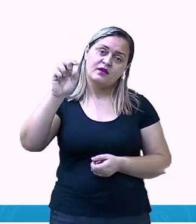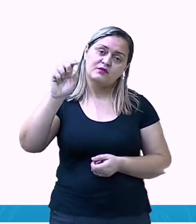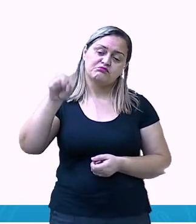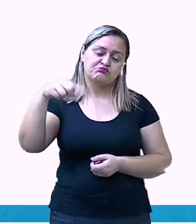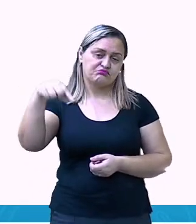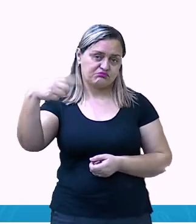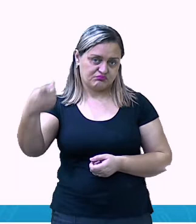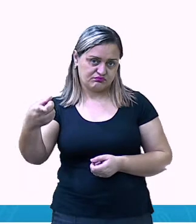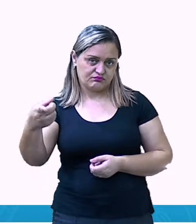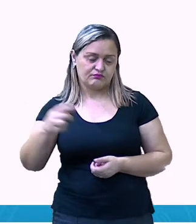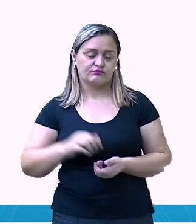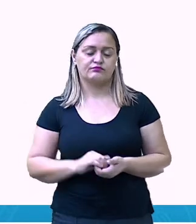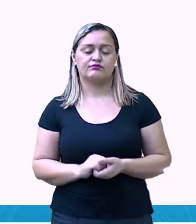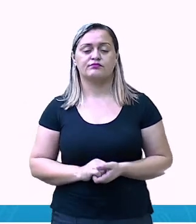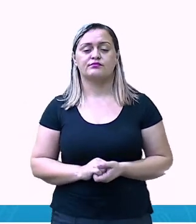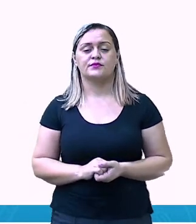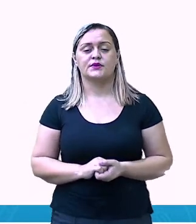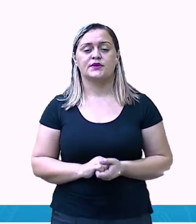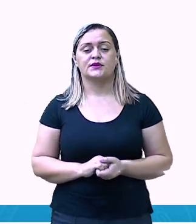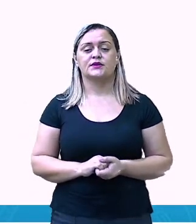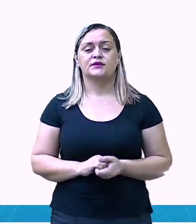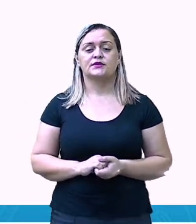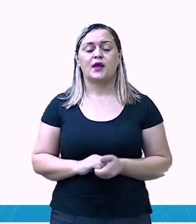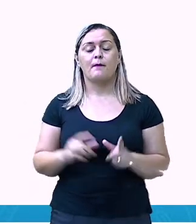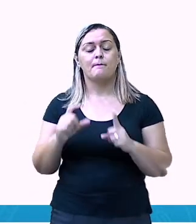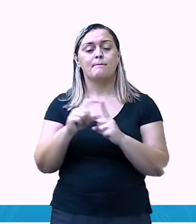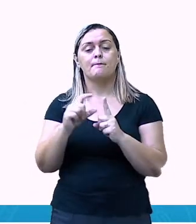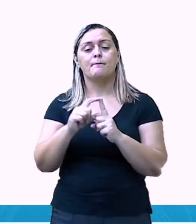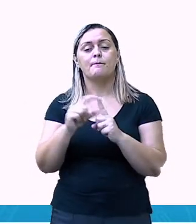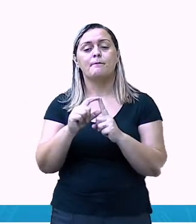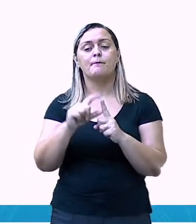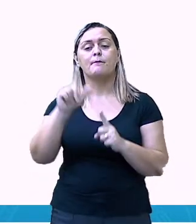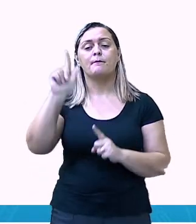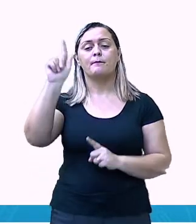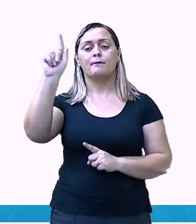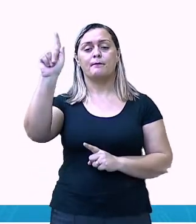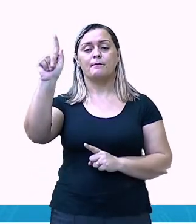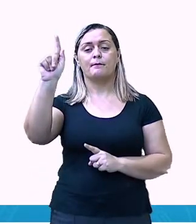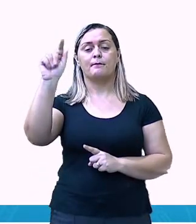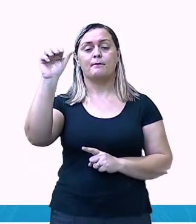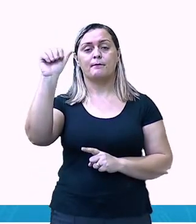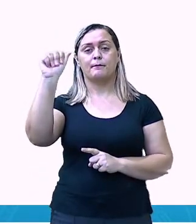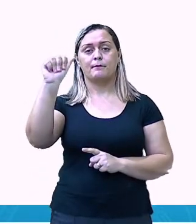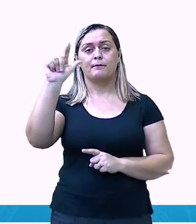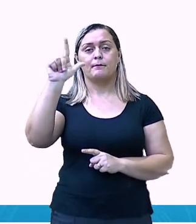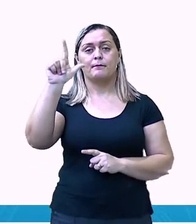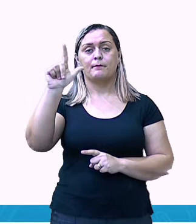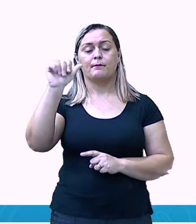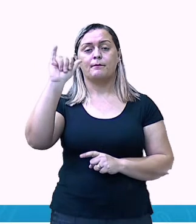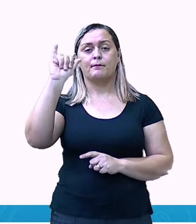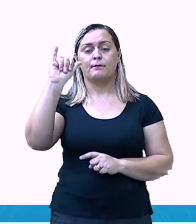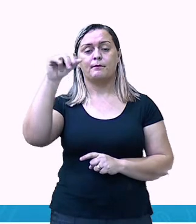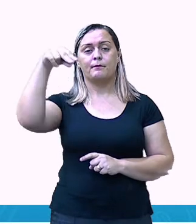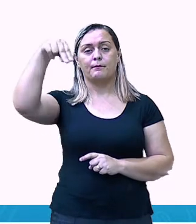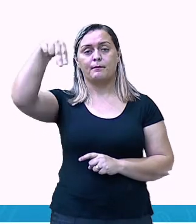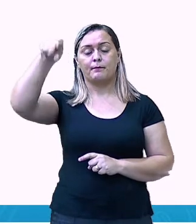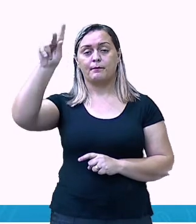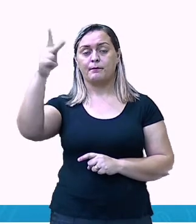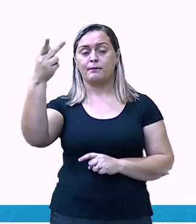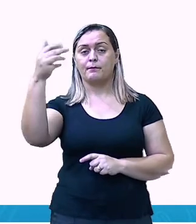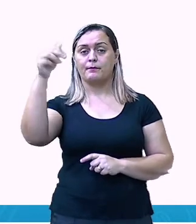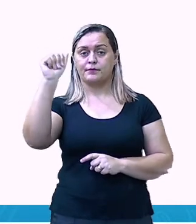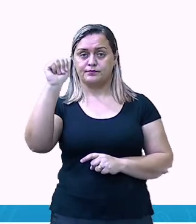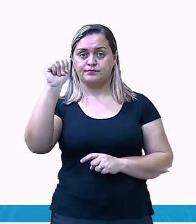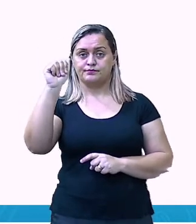a gente colocou galinha. Nha, olha nha. Ele juntou o N, o H e o A e formou